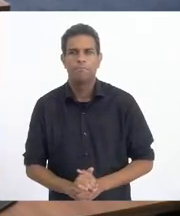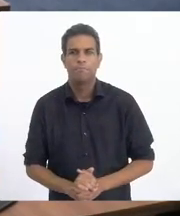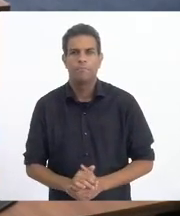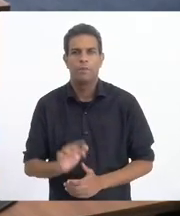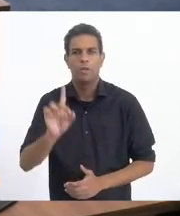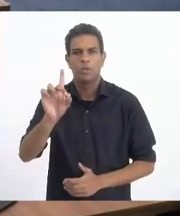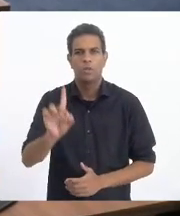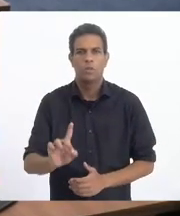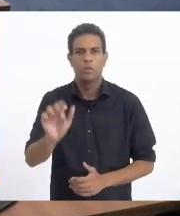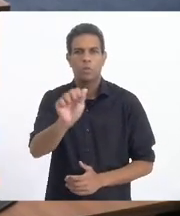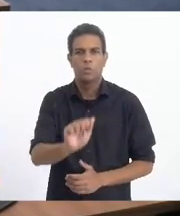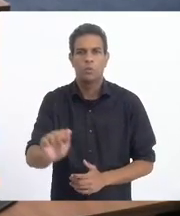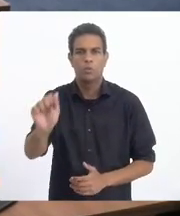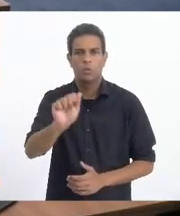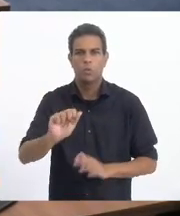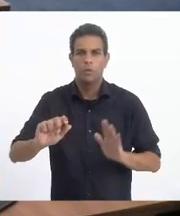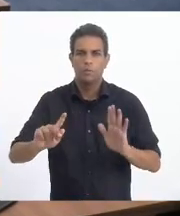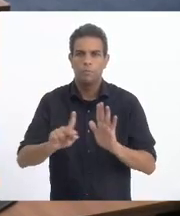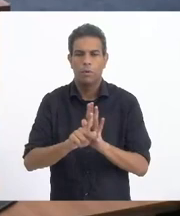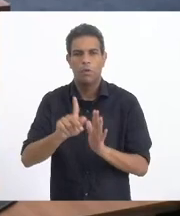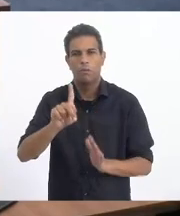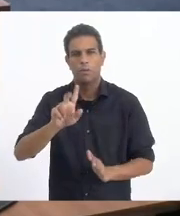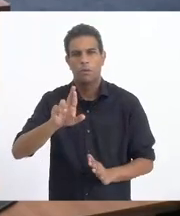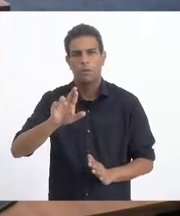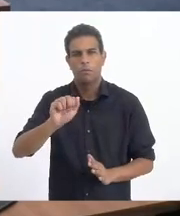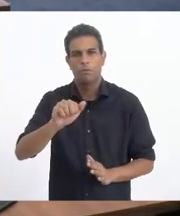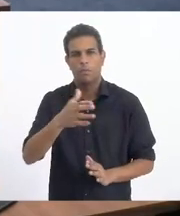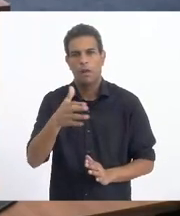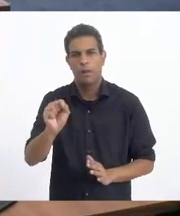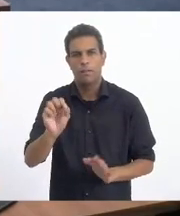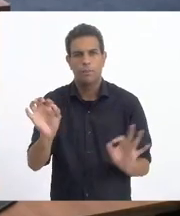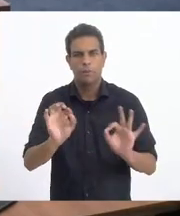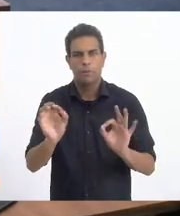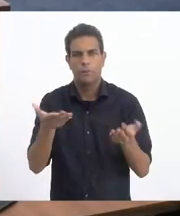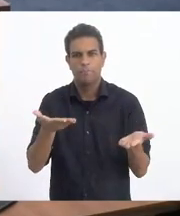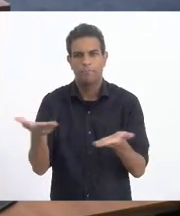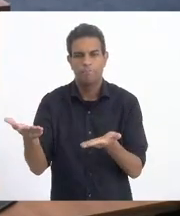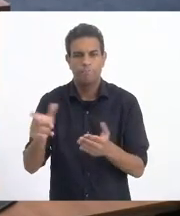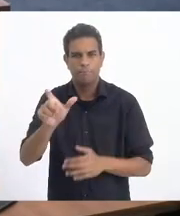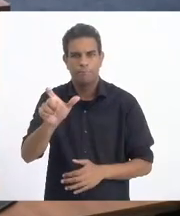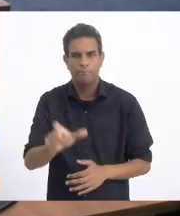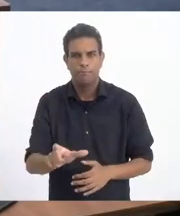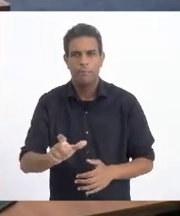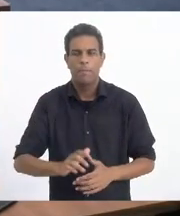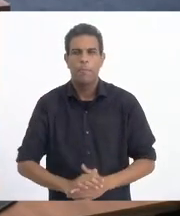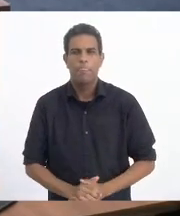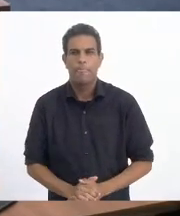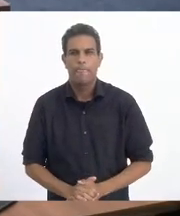Diretor-presidente da Associação dos Praças. Não? Ah, por favor.